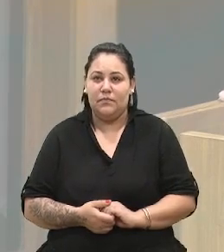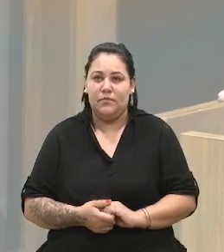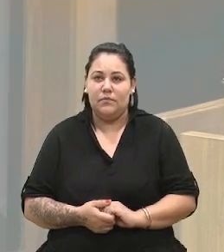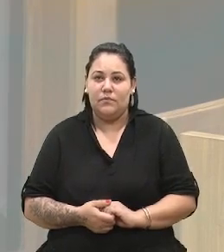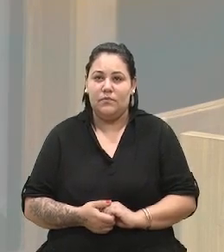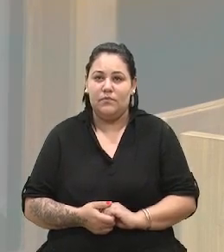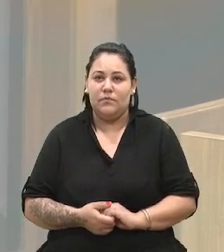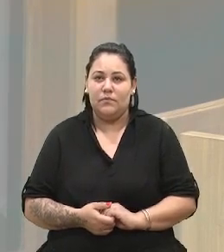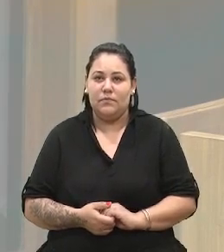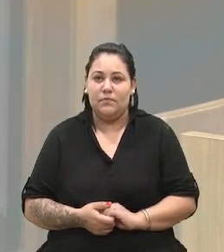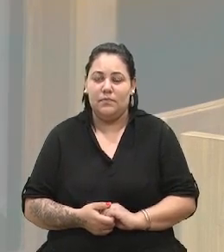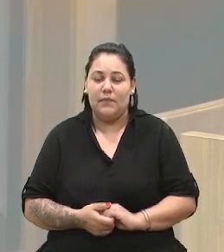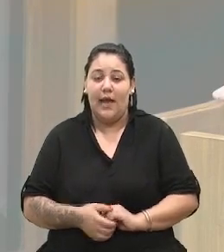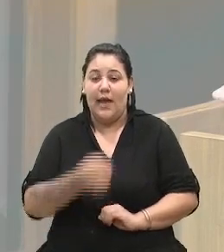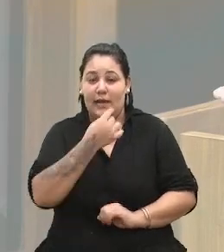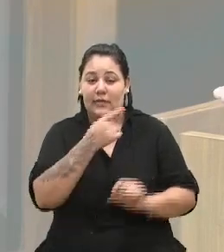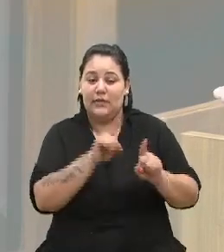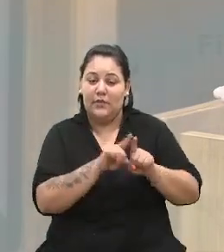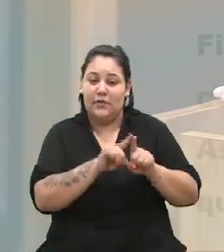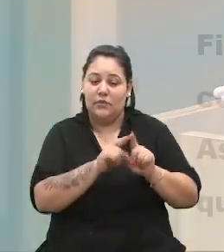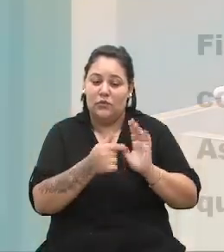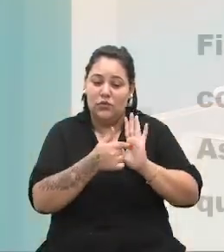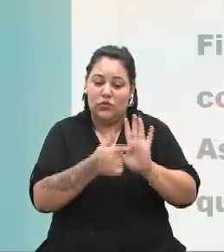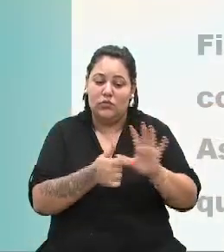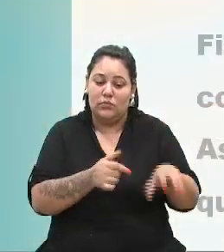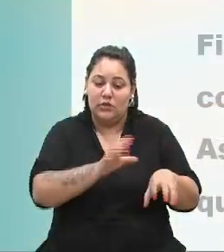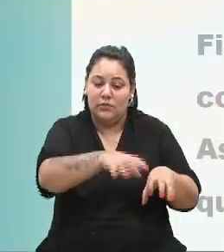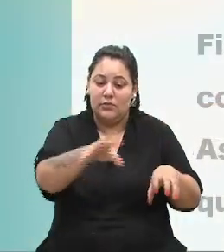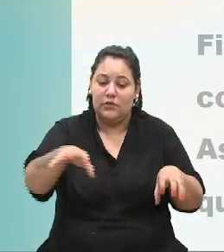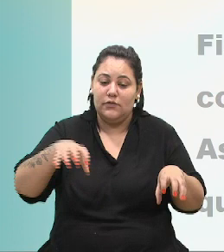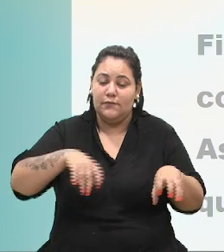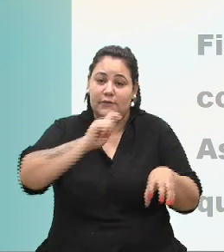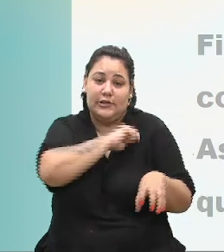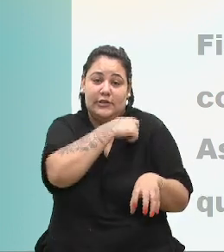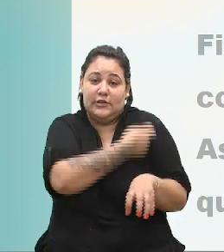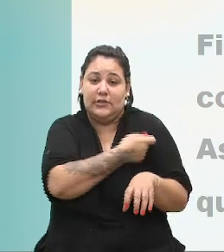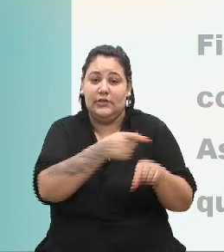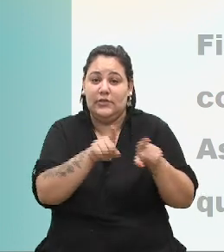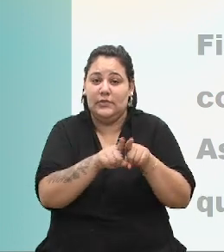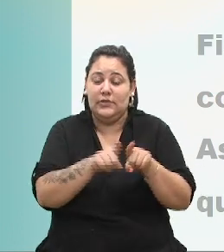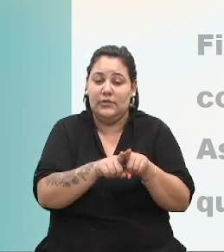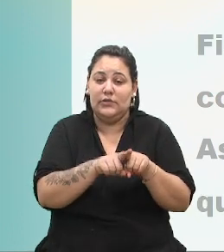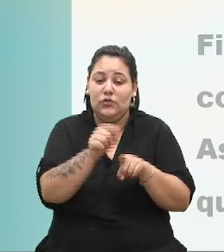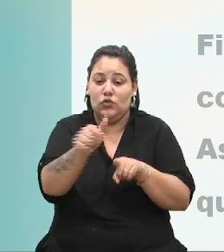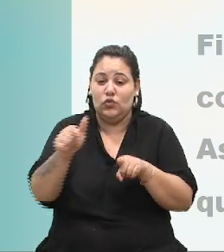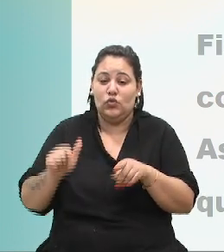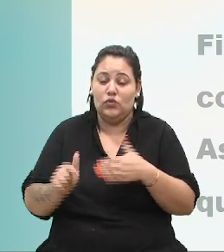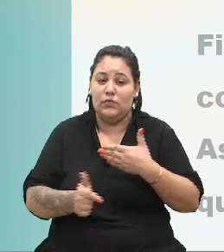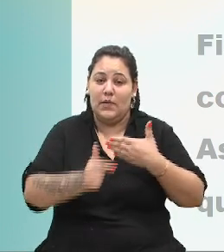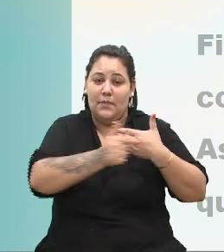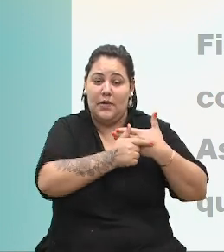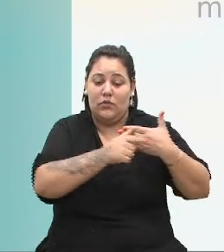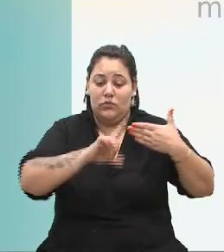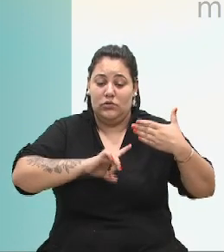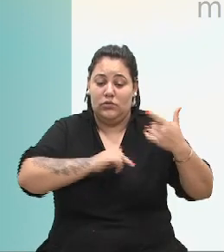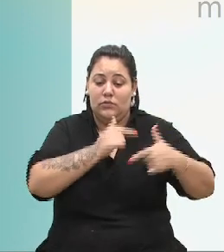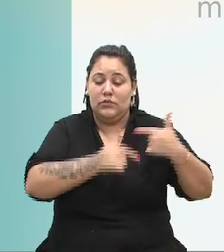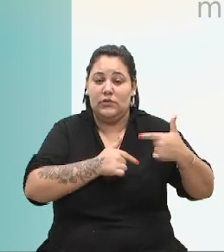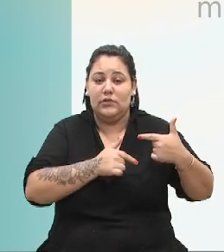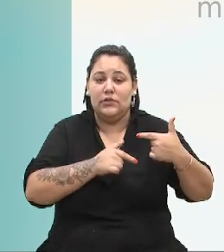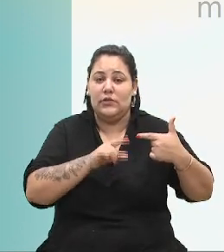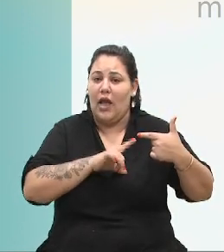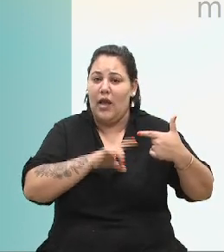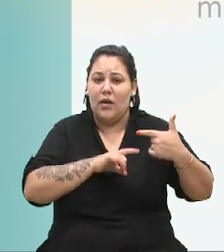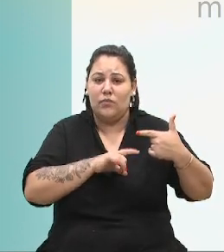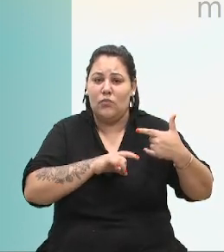Aqui só também mostrando nosso departamento de fiscalização, nossas outras funções também. Nós temos tudo estruturado.